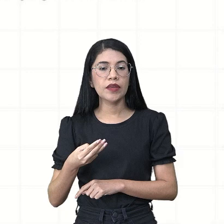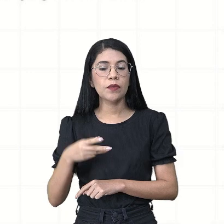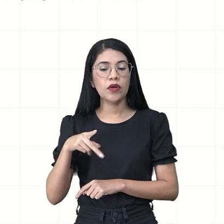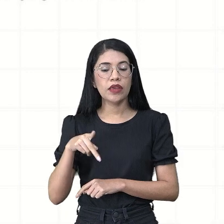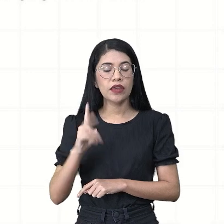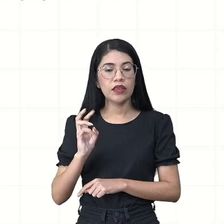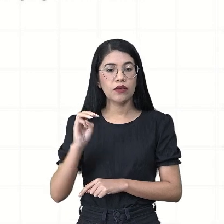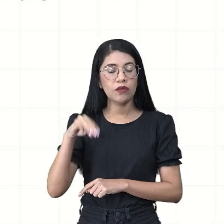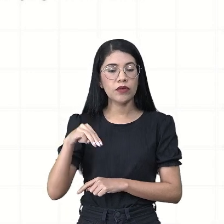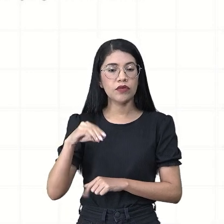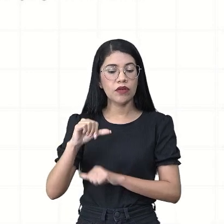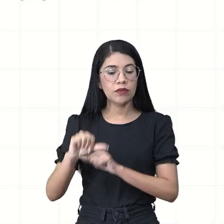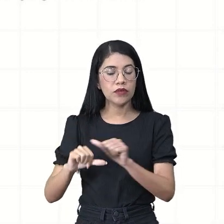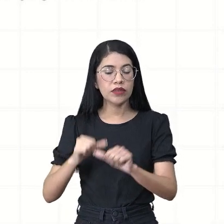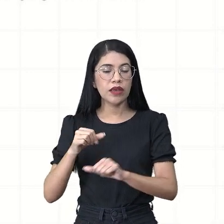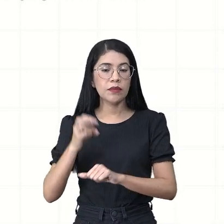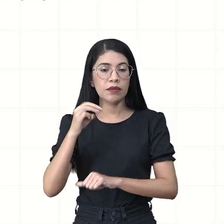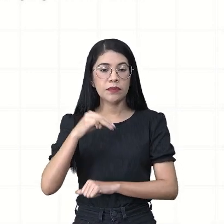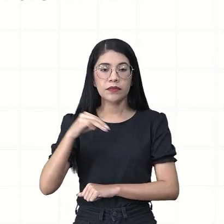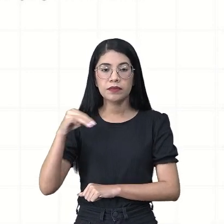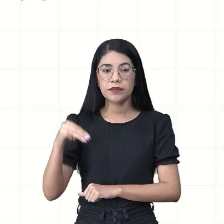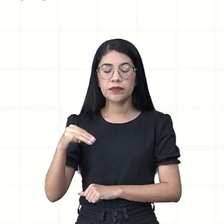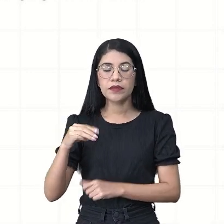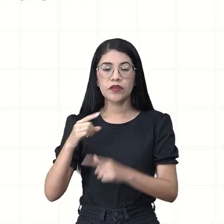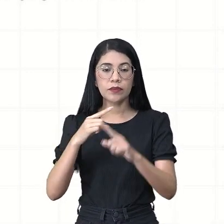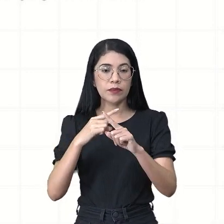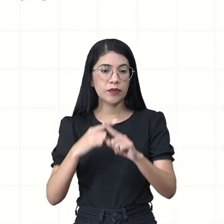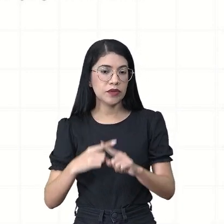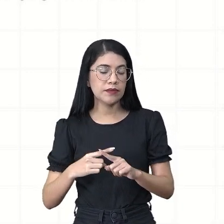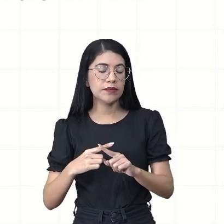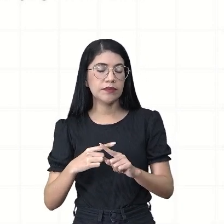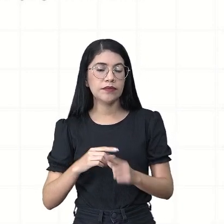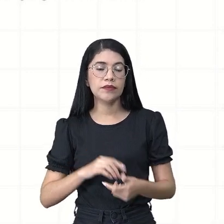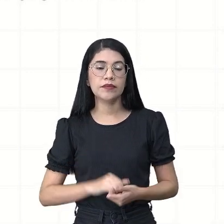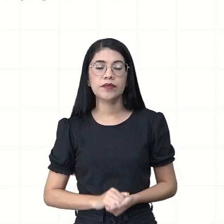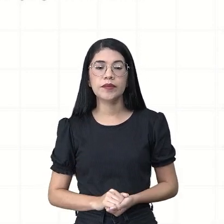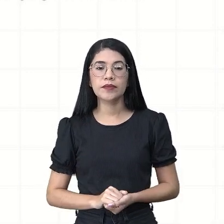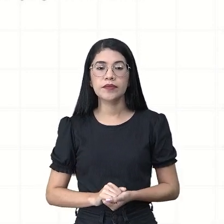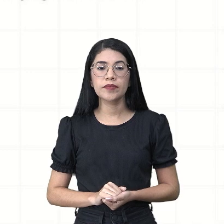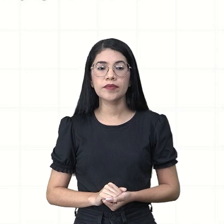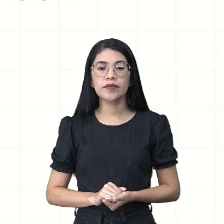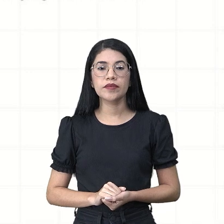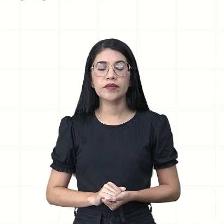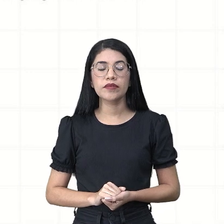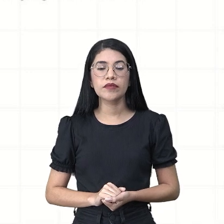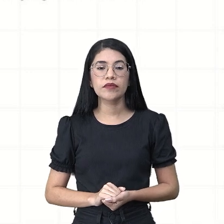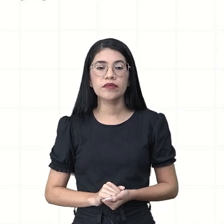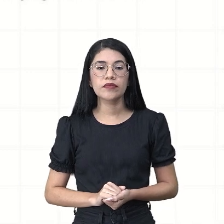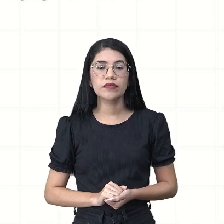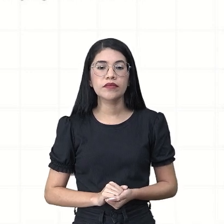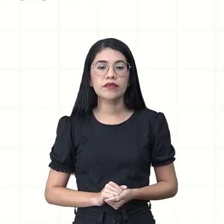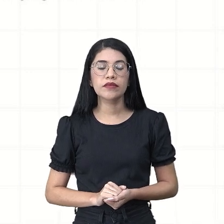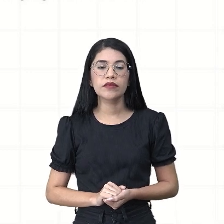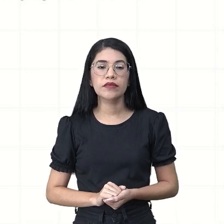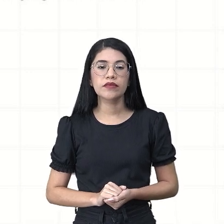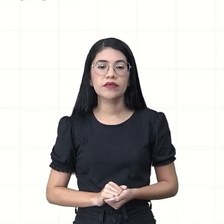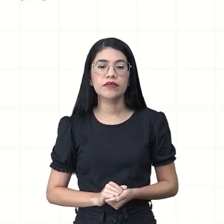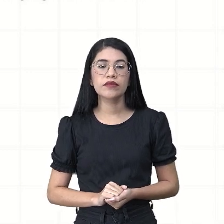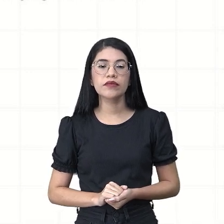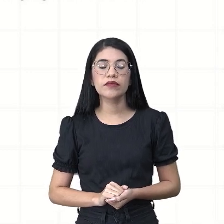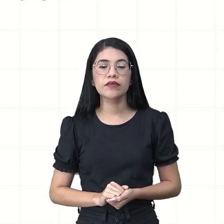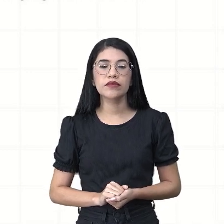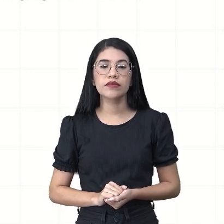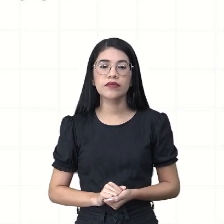para milímetro. Então, multiplicando por 1 milhão, vai aumentar, mas nesse número todo